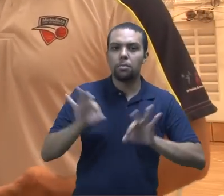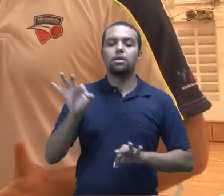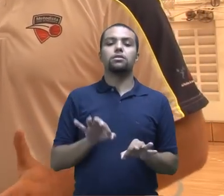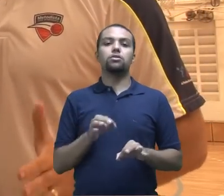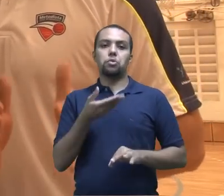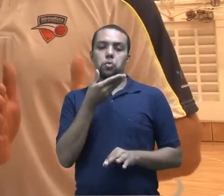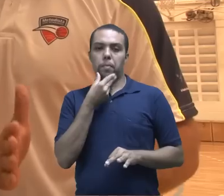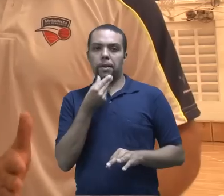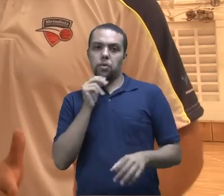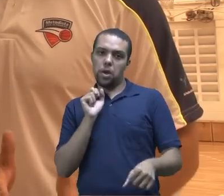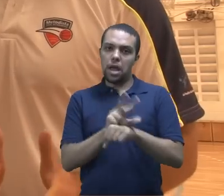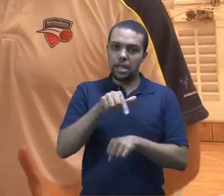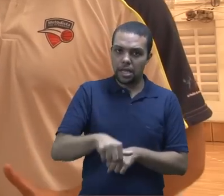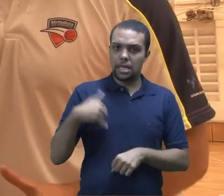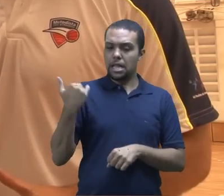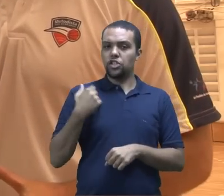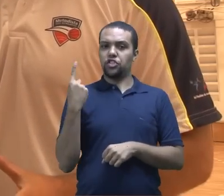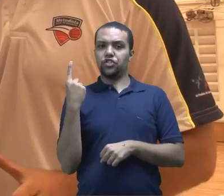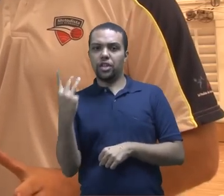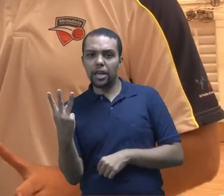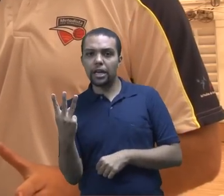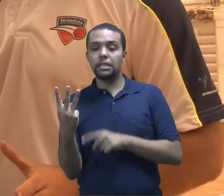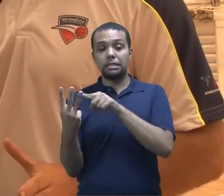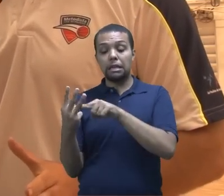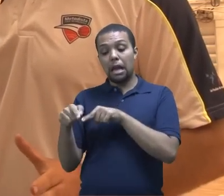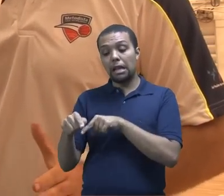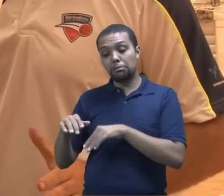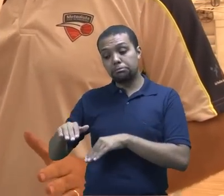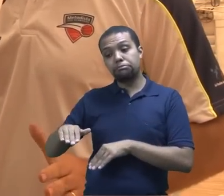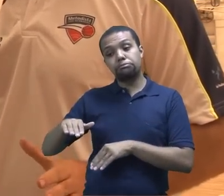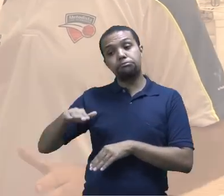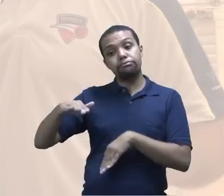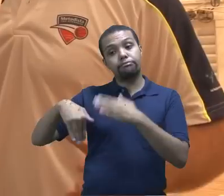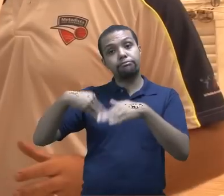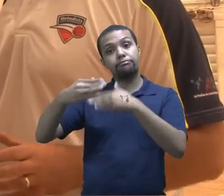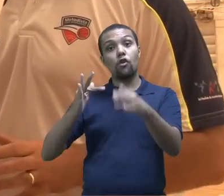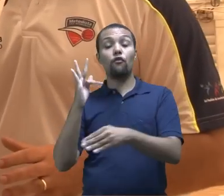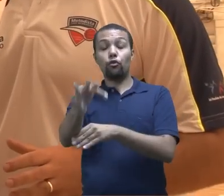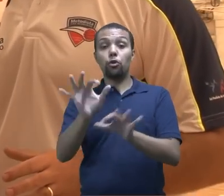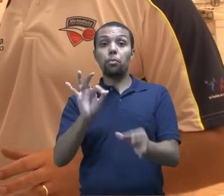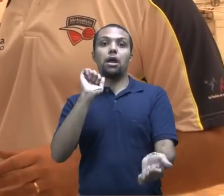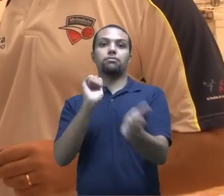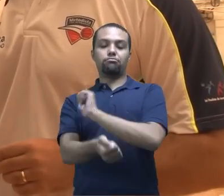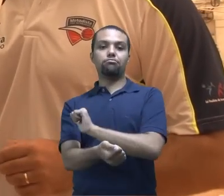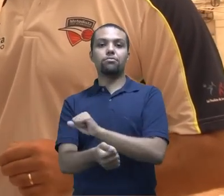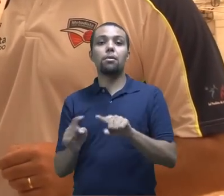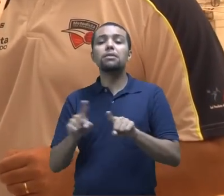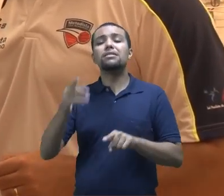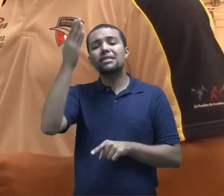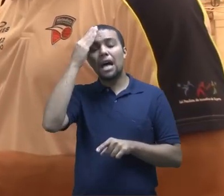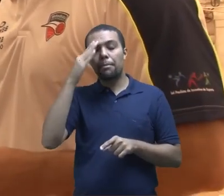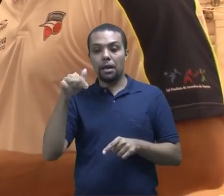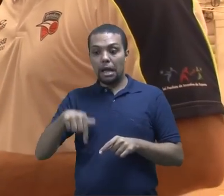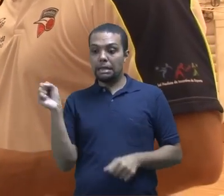plano macro, que o menino entre aqui com 12 ou 13 anos e a gente forme o atleta lá no fim. A gente sabe que poucos vão ficar, mas o